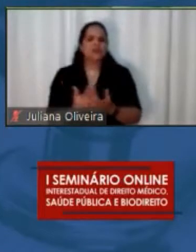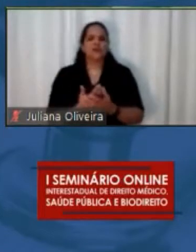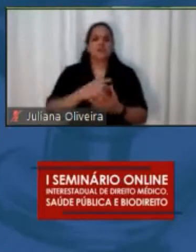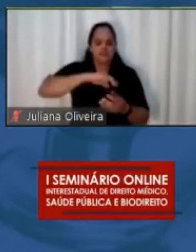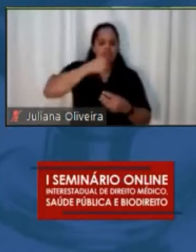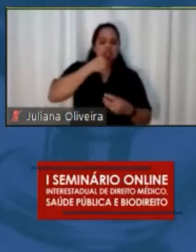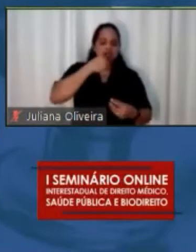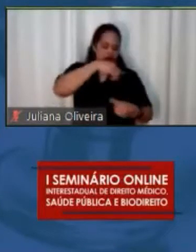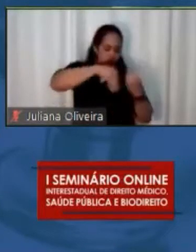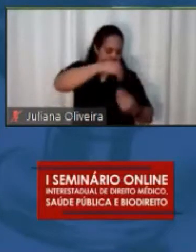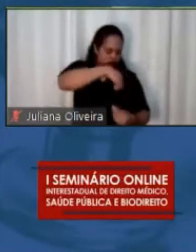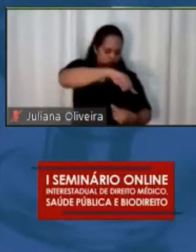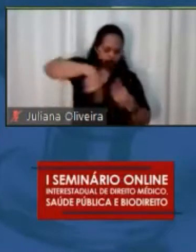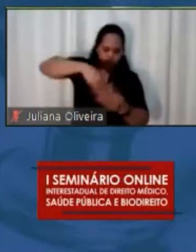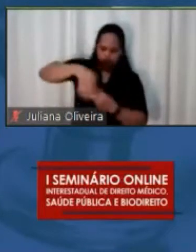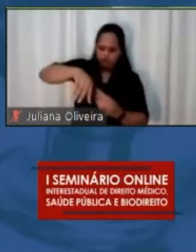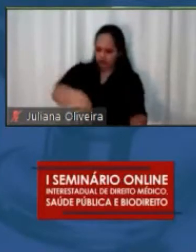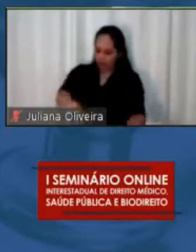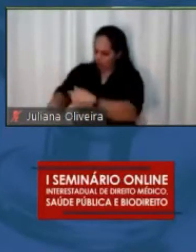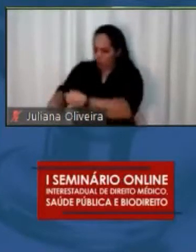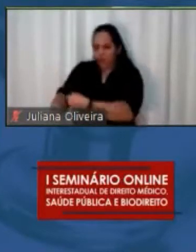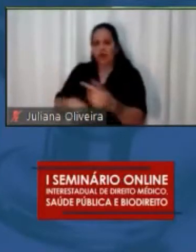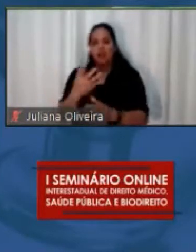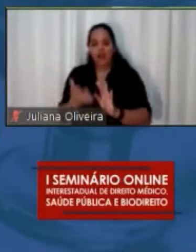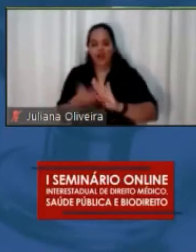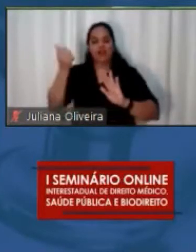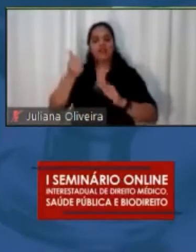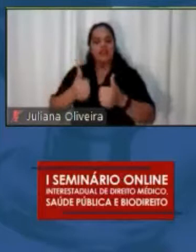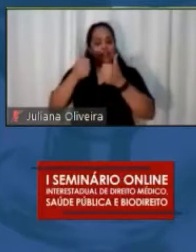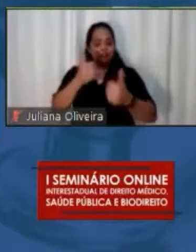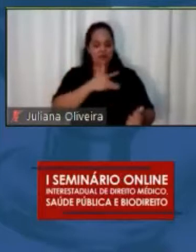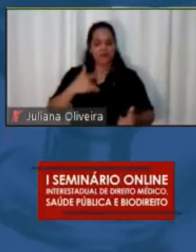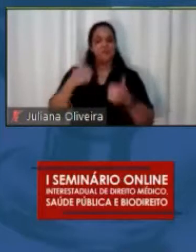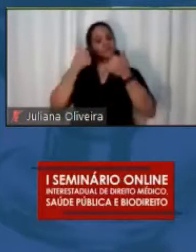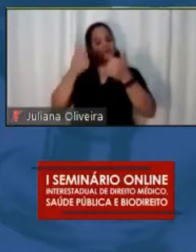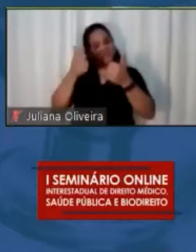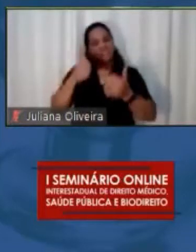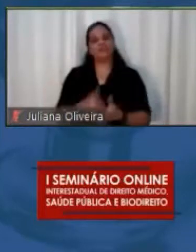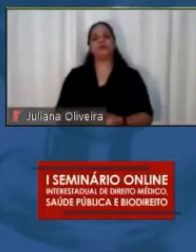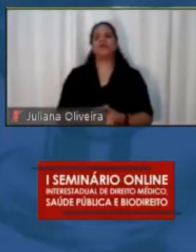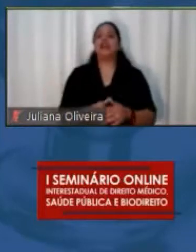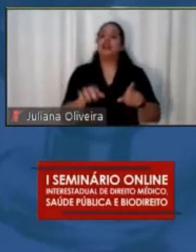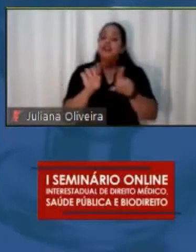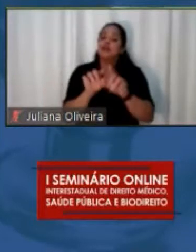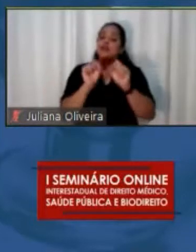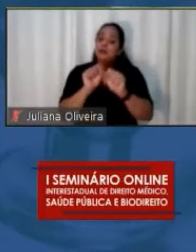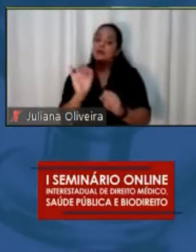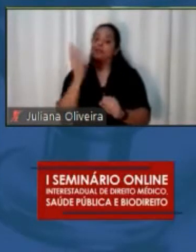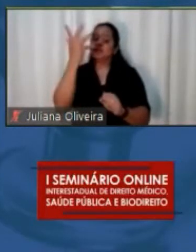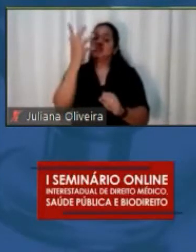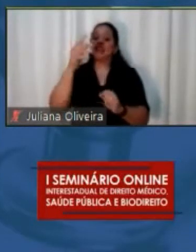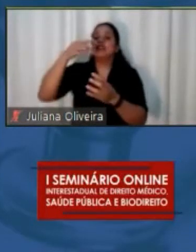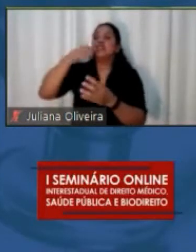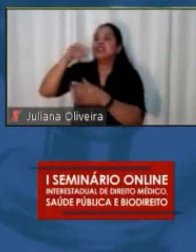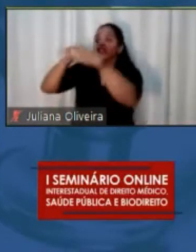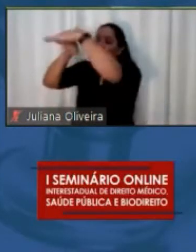inflamatória sistêmica, por exemplo, além dos riscos de erros de manuseio estocástico. Quando nós falamos